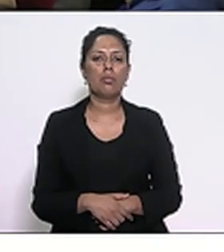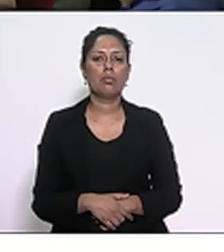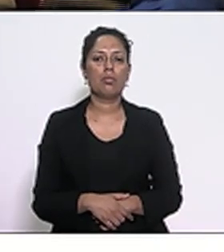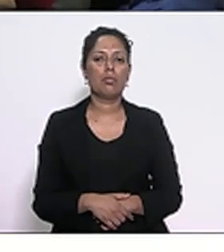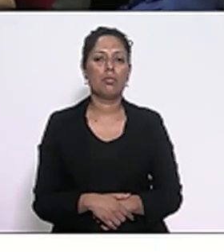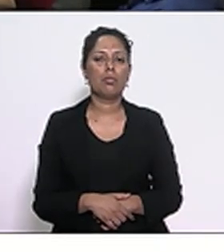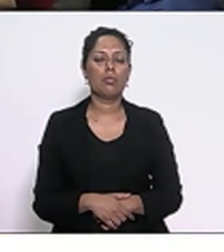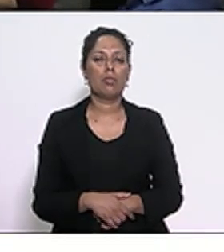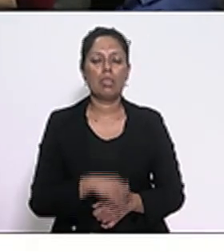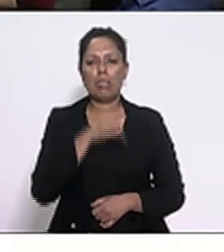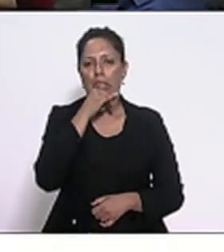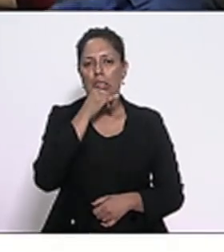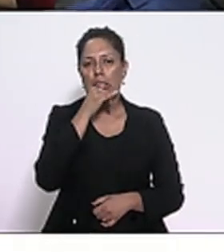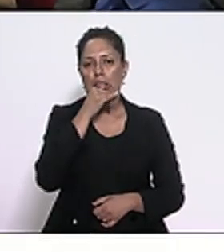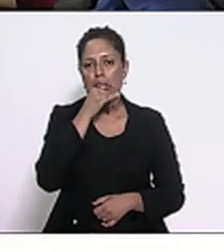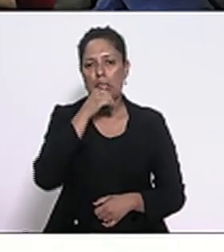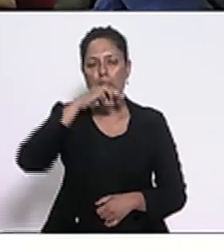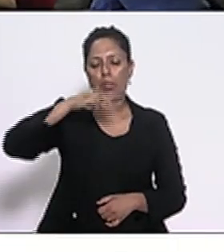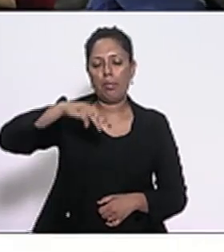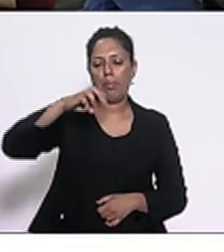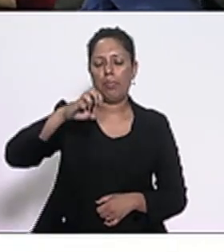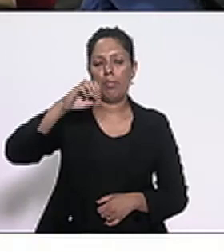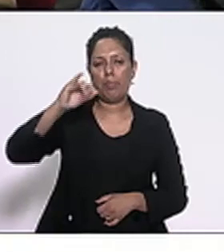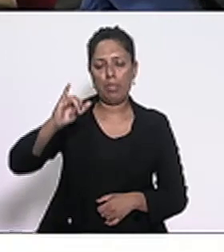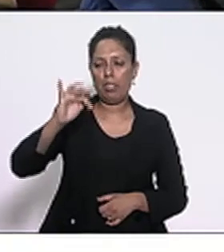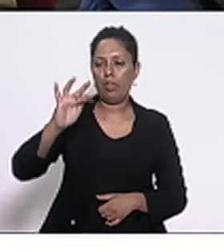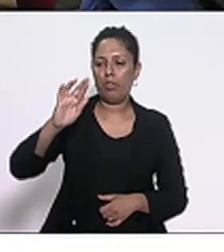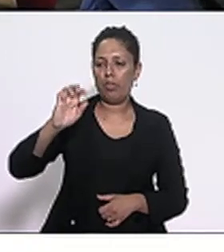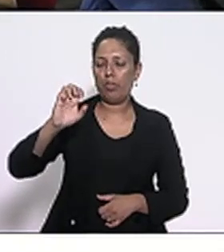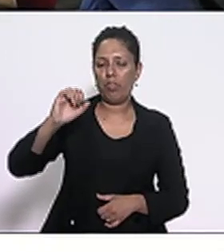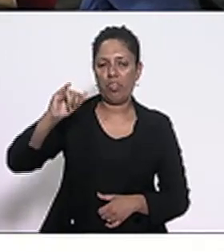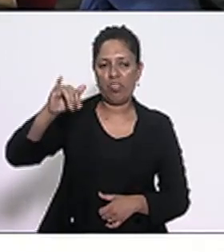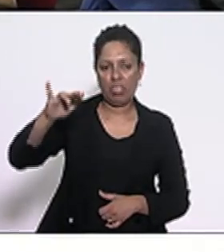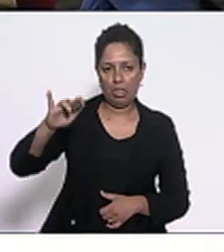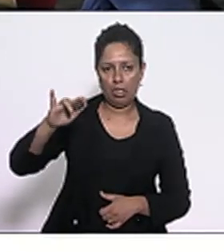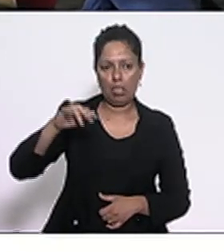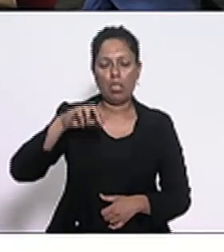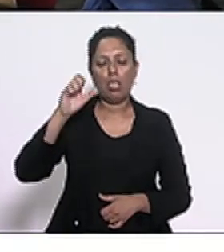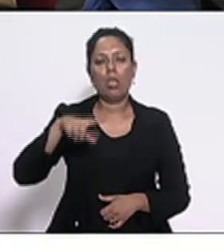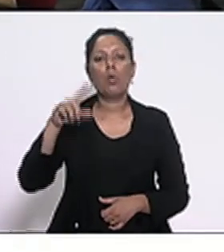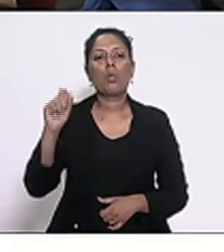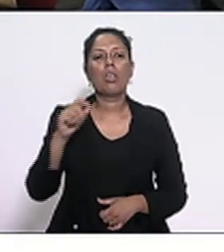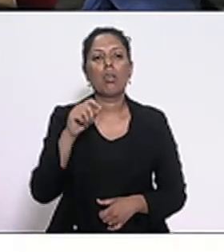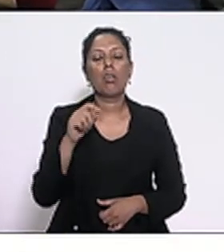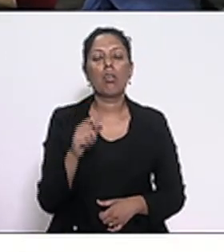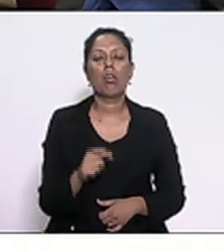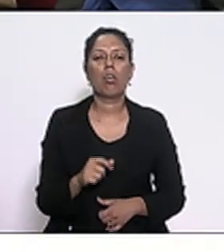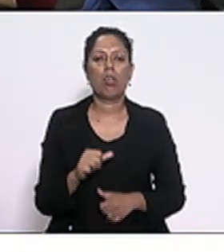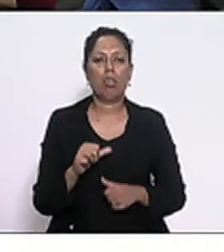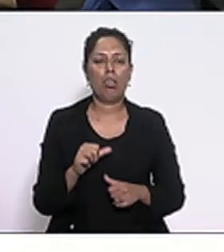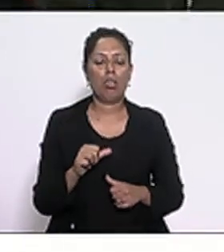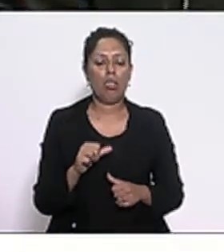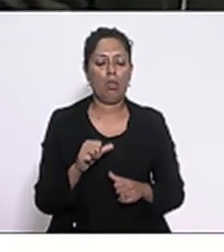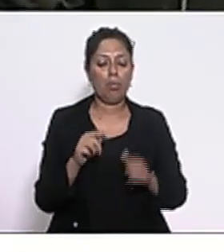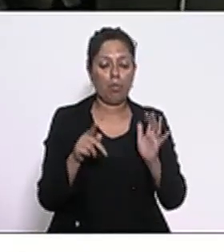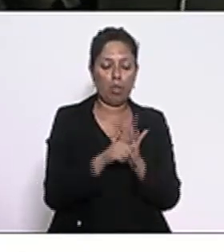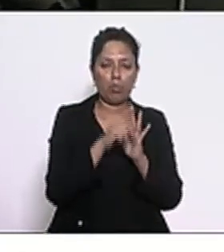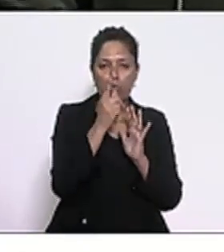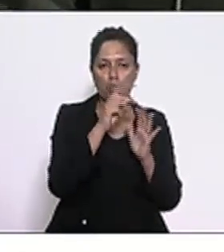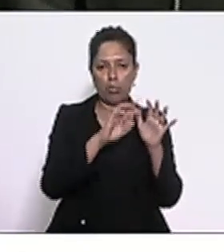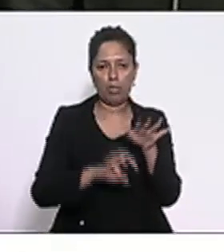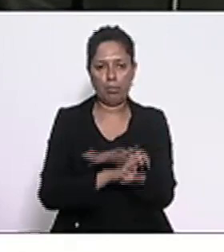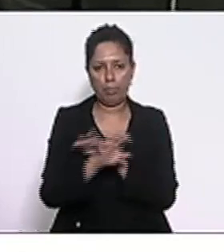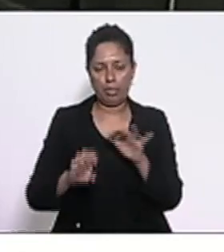O mainframe é uma máquina dedicada de um único fabricante. Ao passar para a plataforma avançada ou